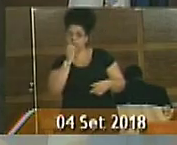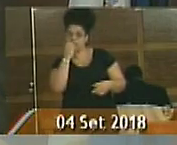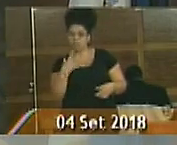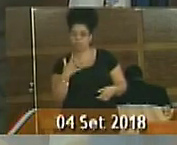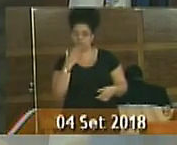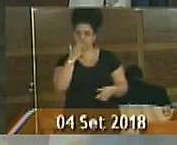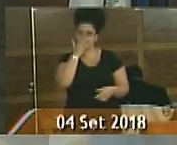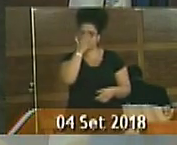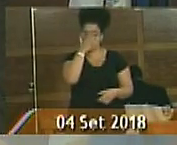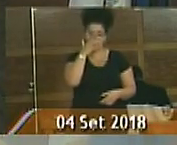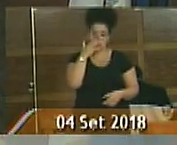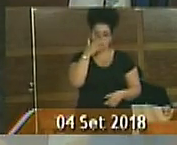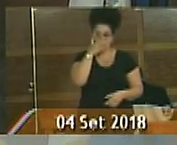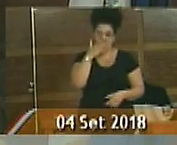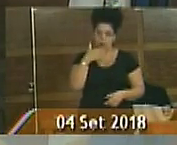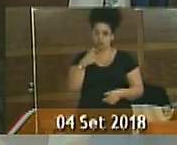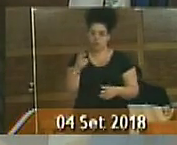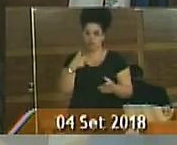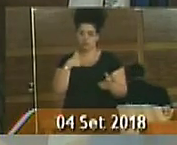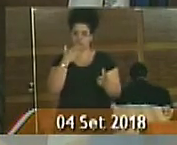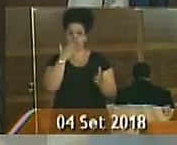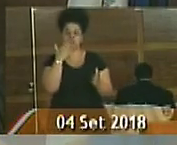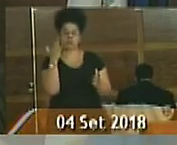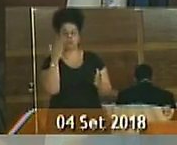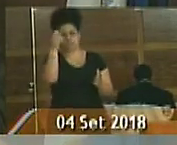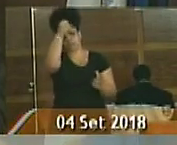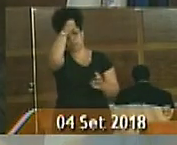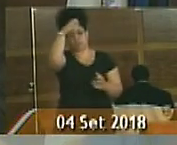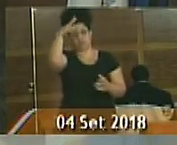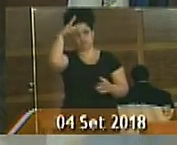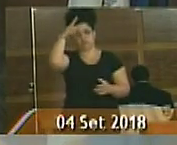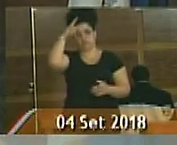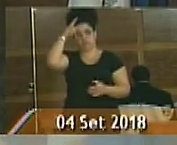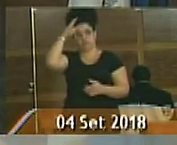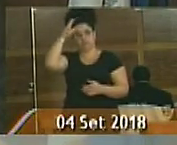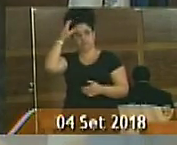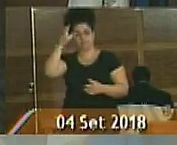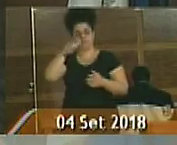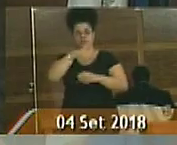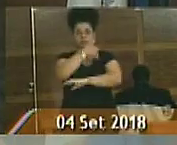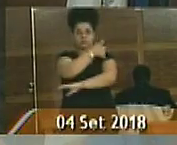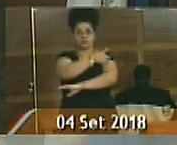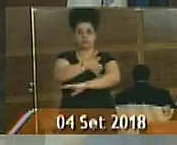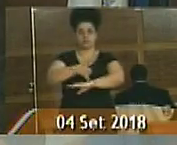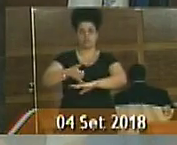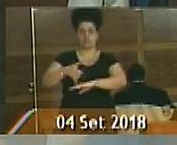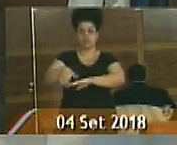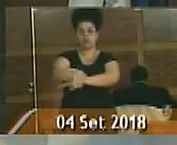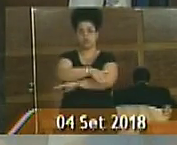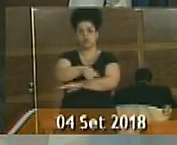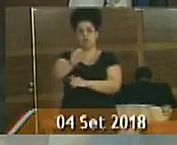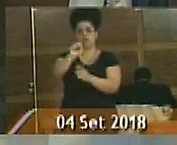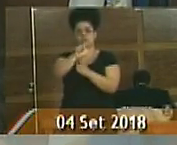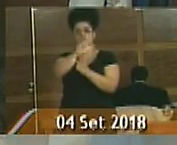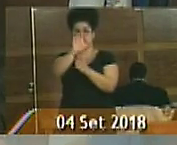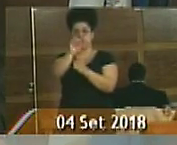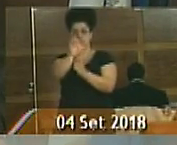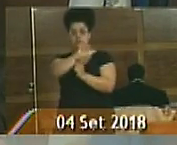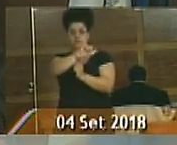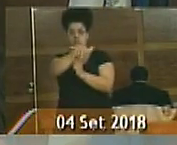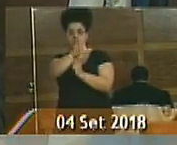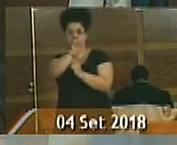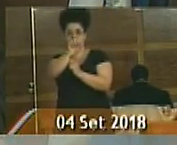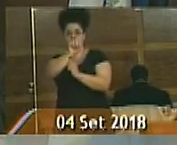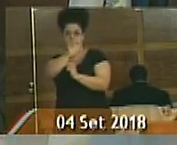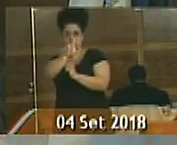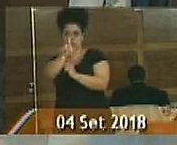verdade? Igual aqui, eu indico ao prefeito municipal o recapeamento asfáltico da rua São José, ali no